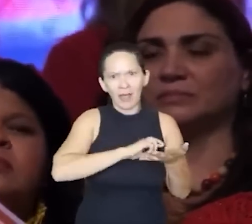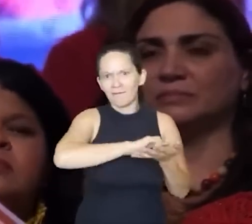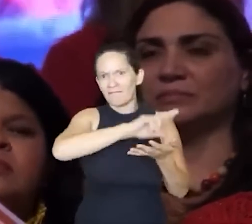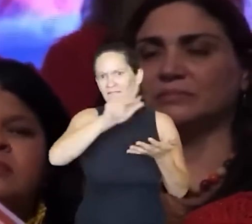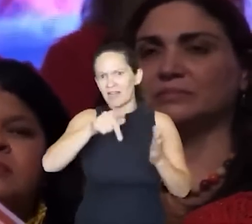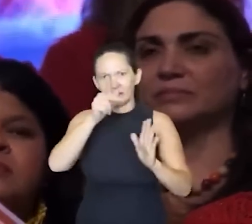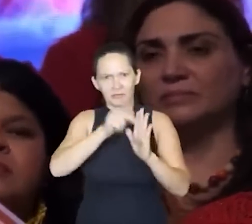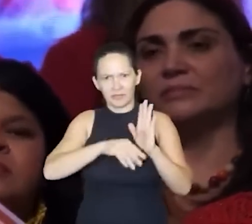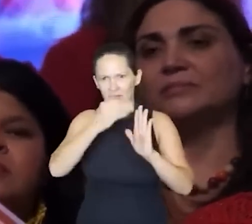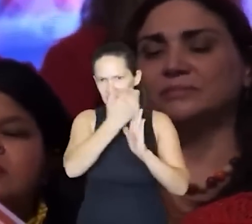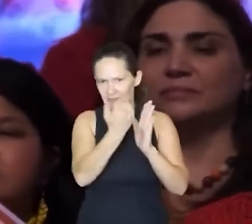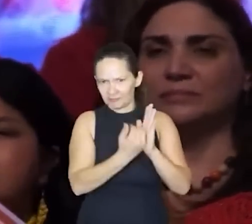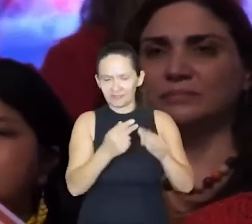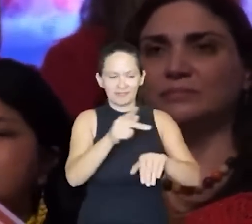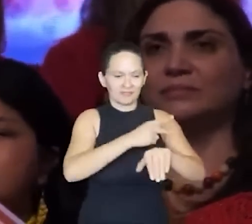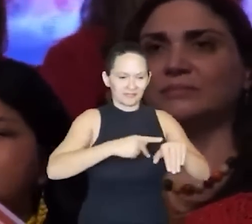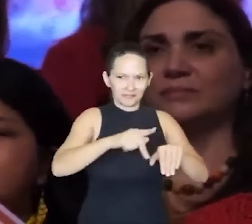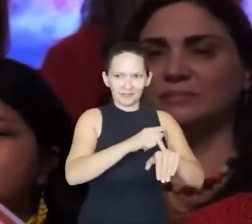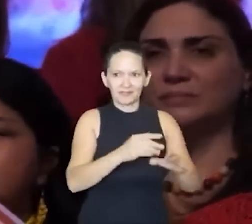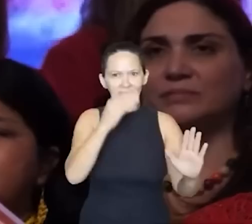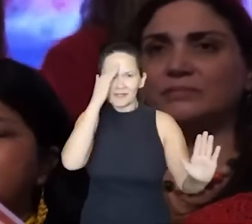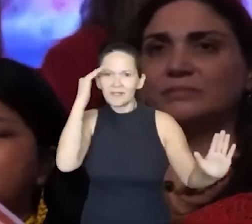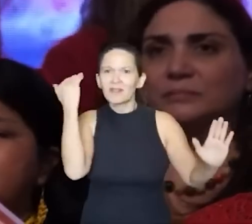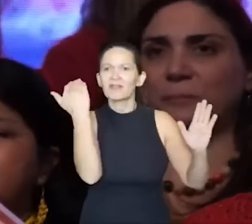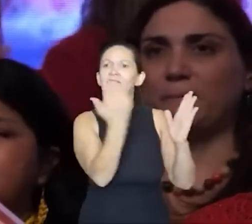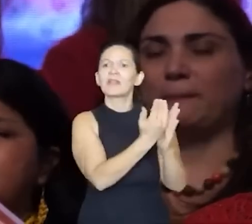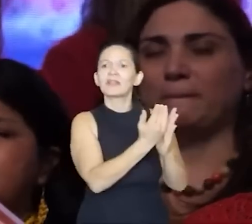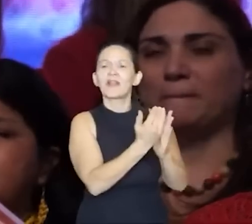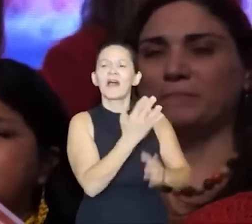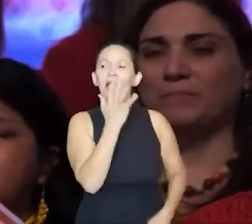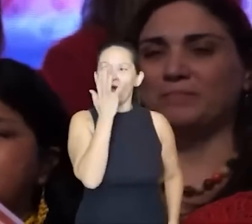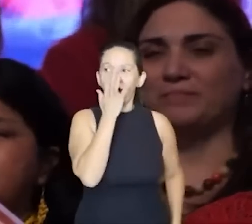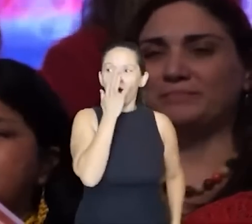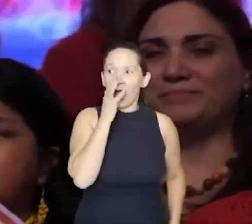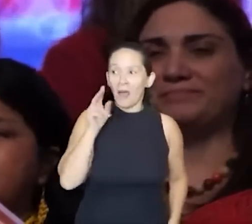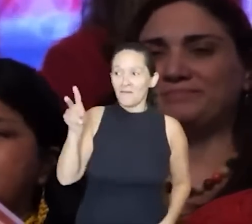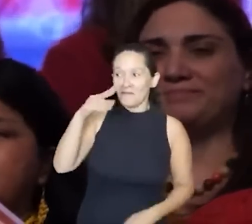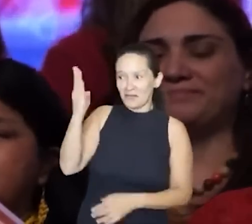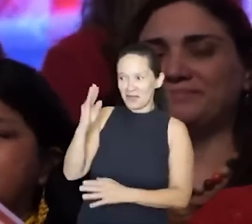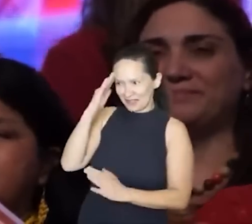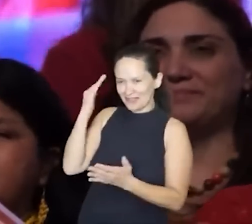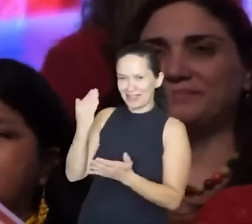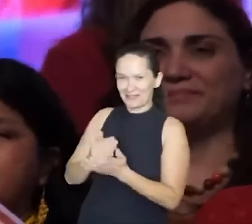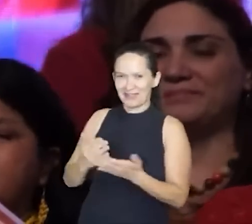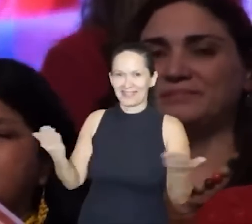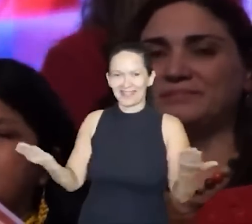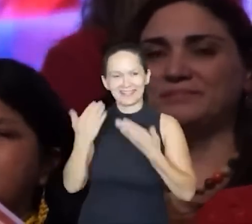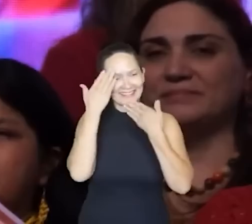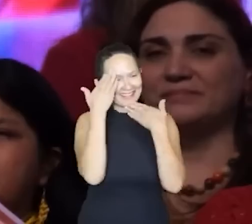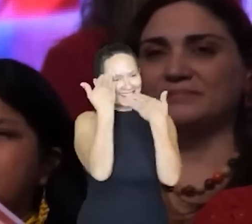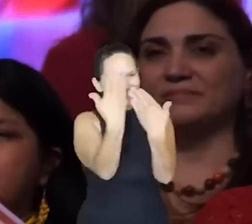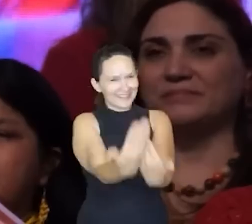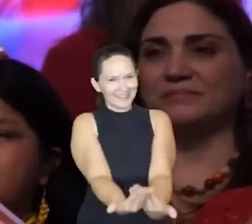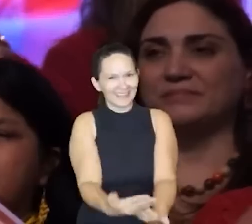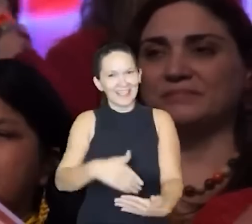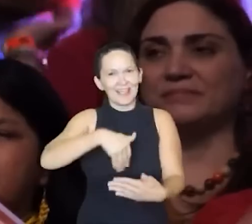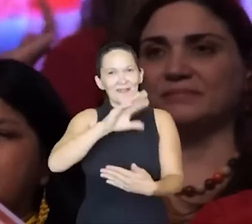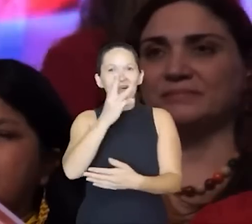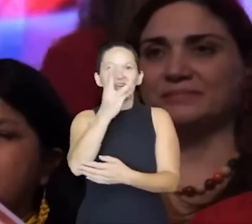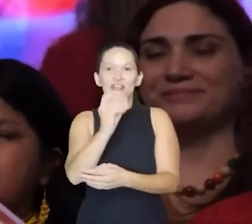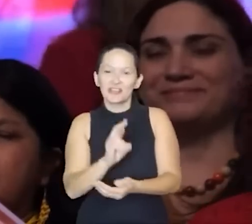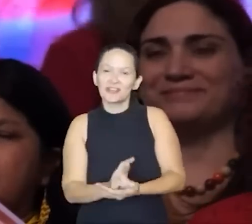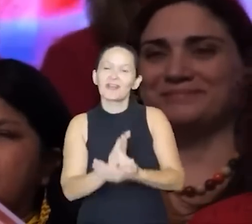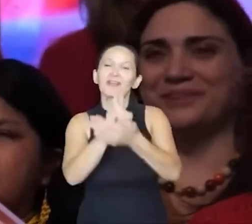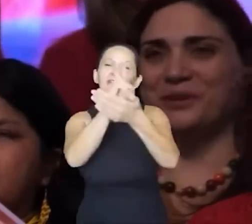Um país respeitado e admirado no mundo. E aqui eu quero agradecer mais de 30 representações